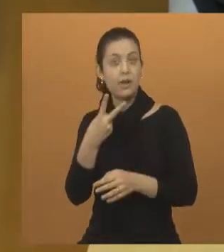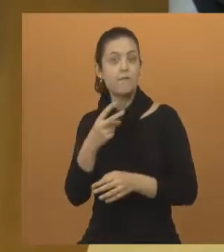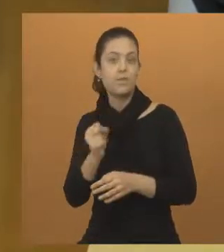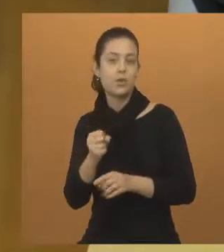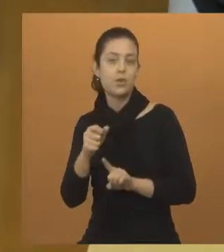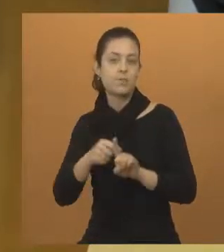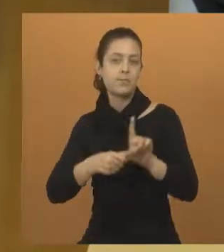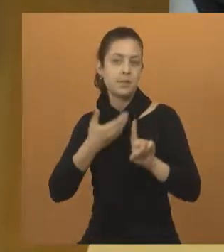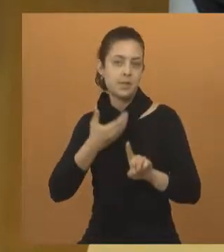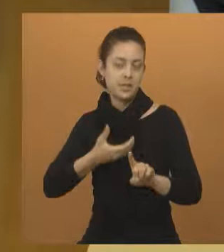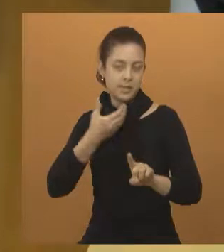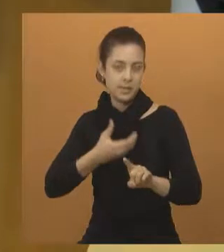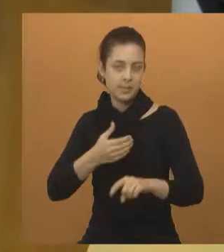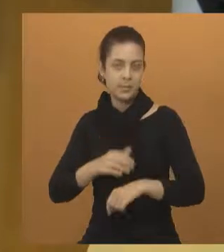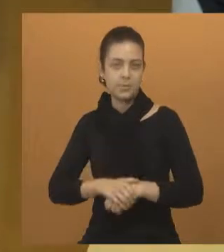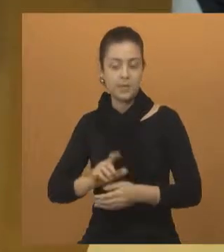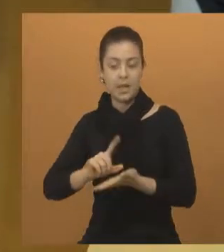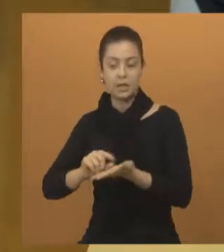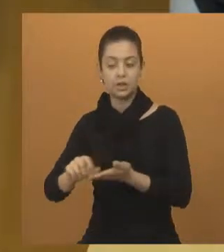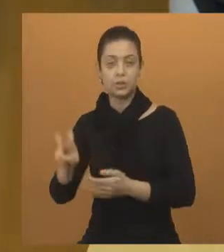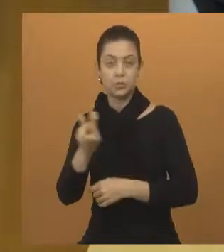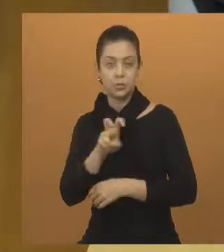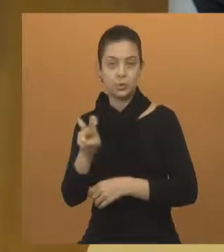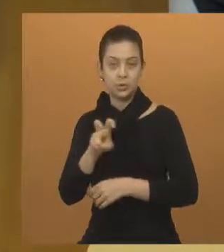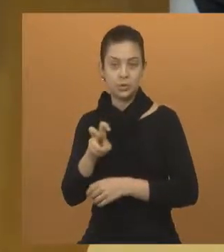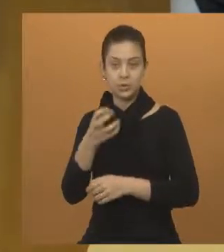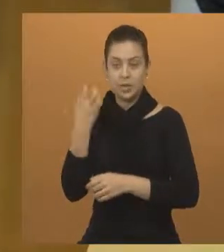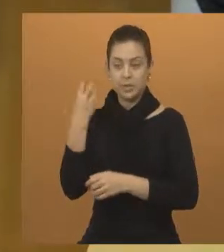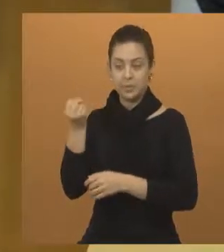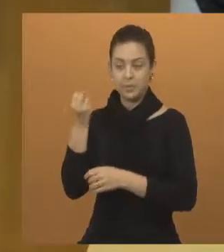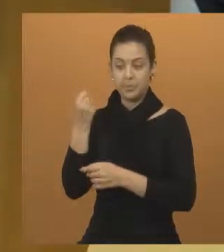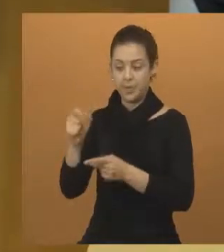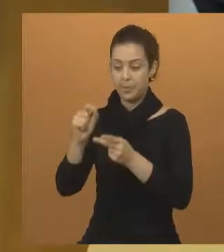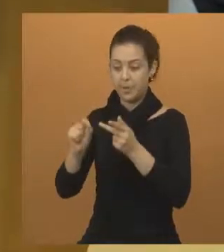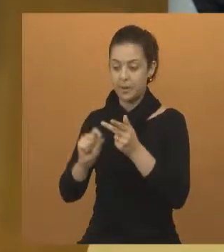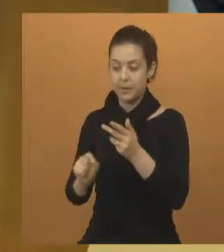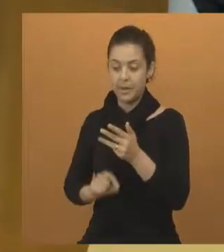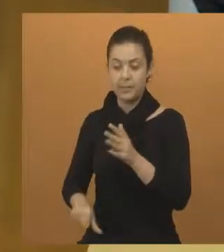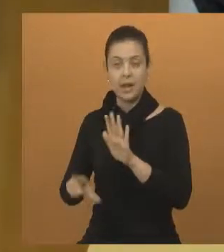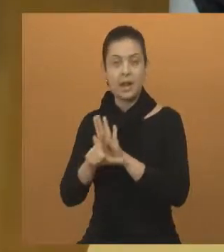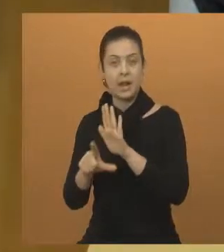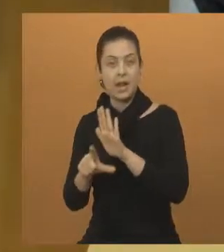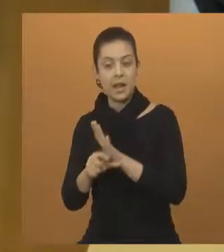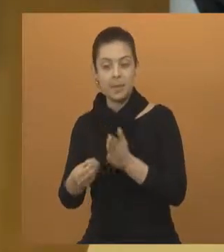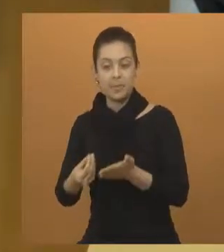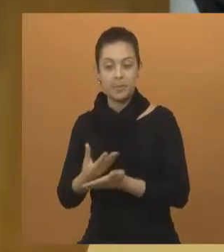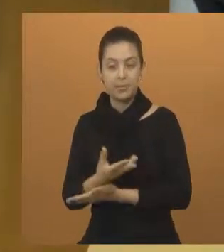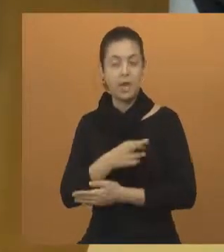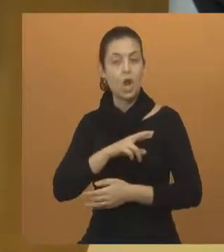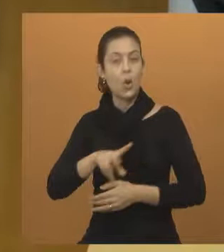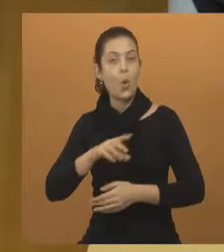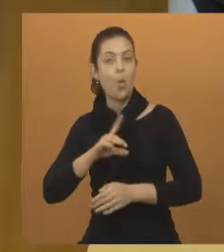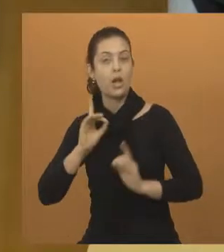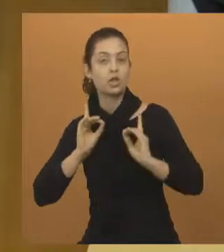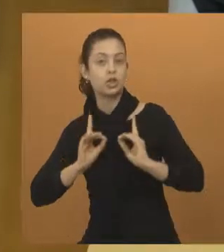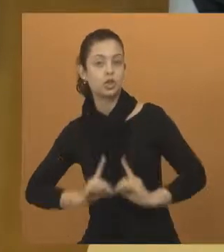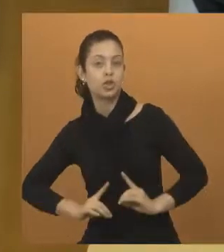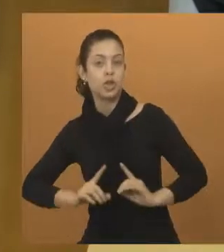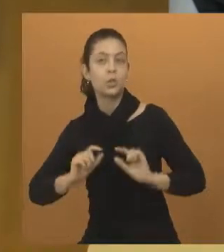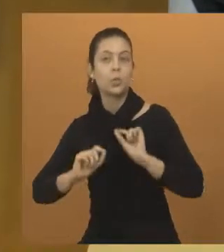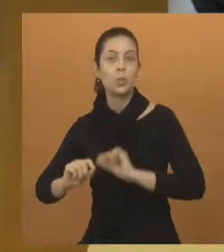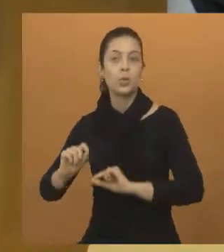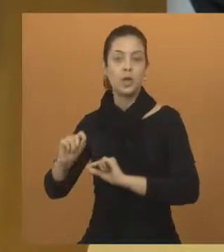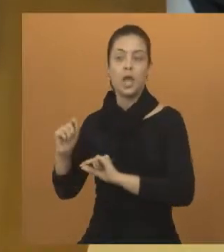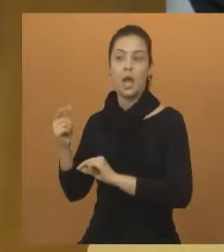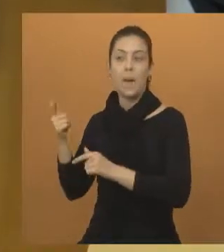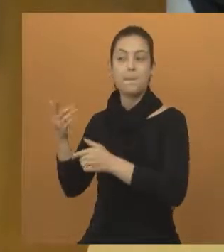de 2017. Artigo 5º. Os benefícios previstos nesta lei não geram direito à restituição